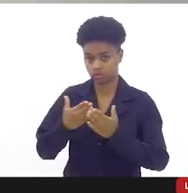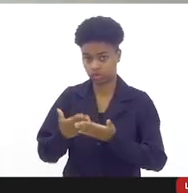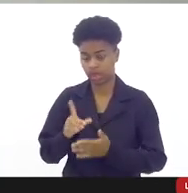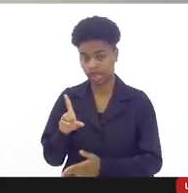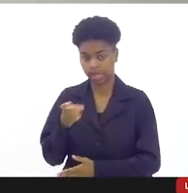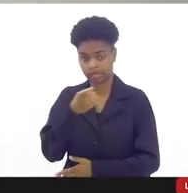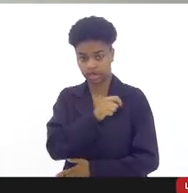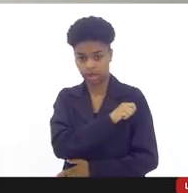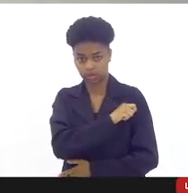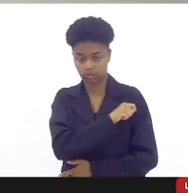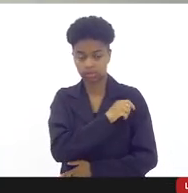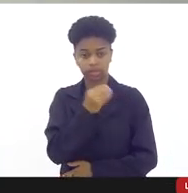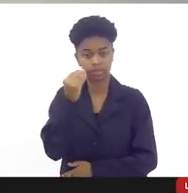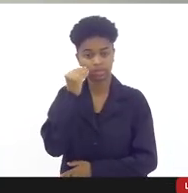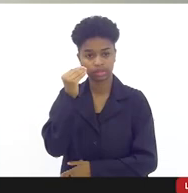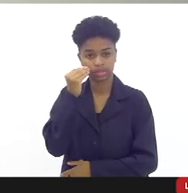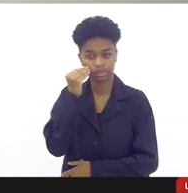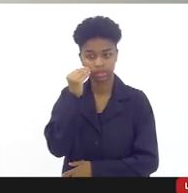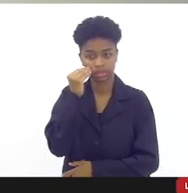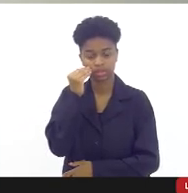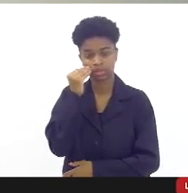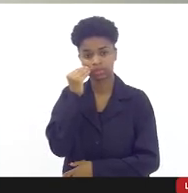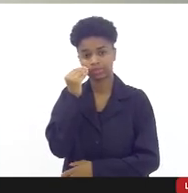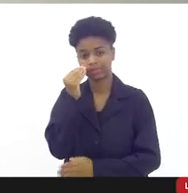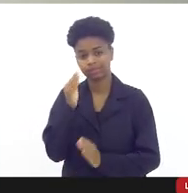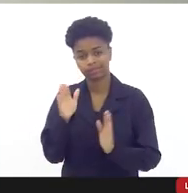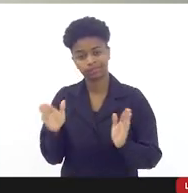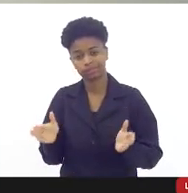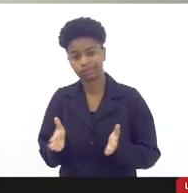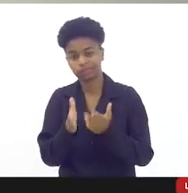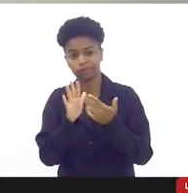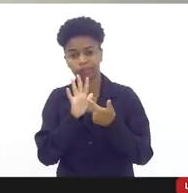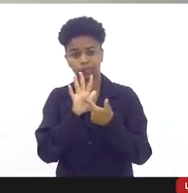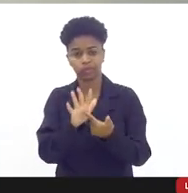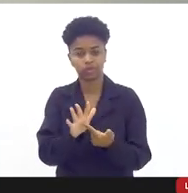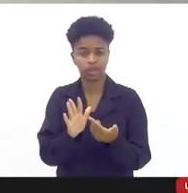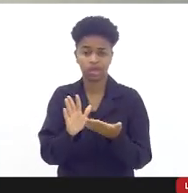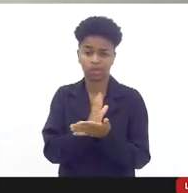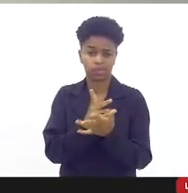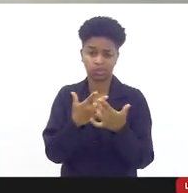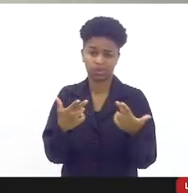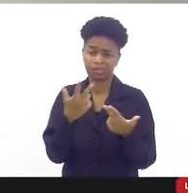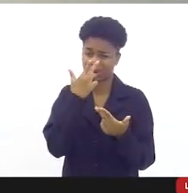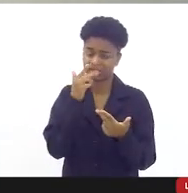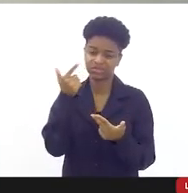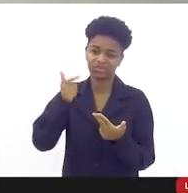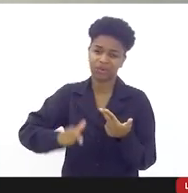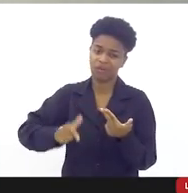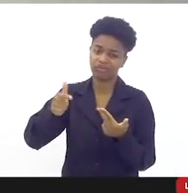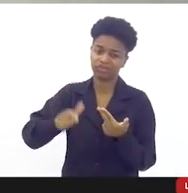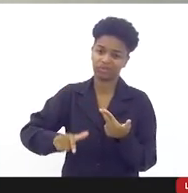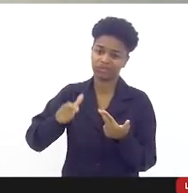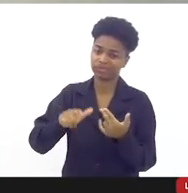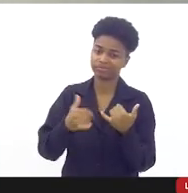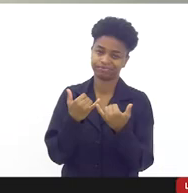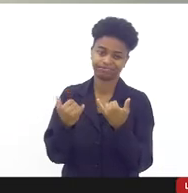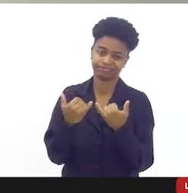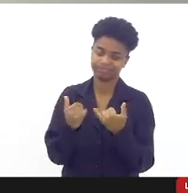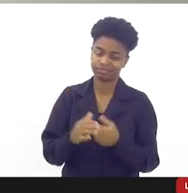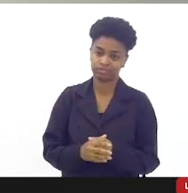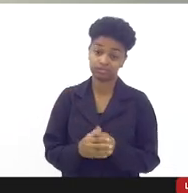aqui alguma palavra do que a gente já vê que é a mesma situação se repetindo né é isso